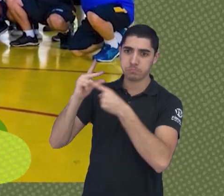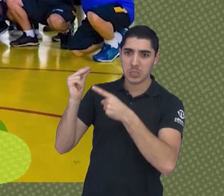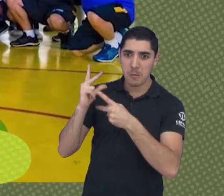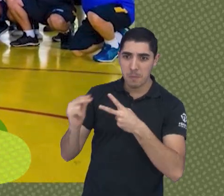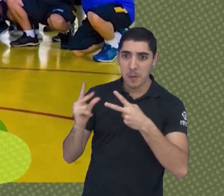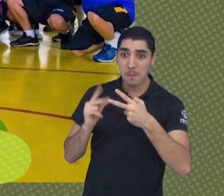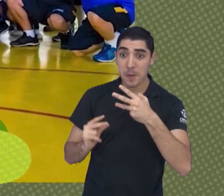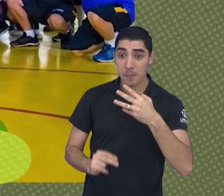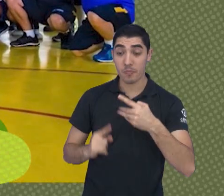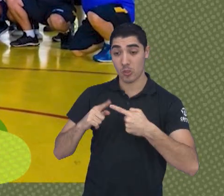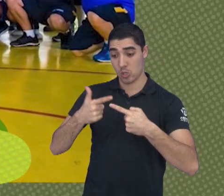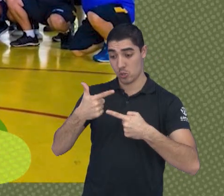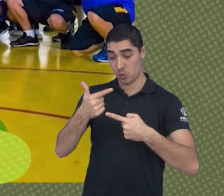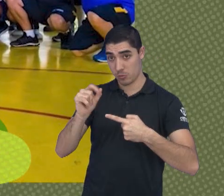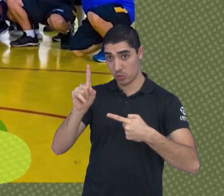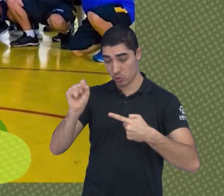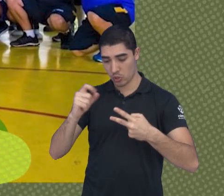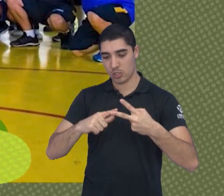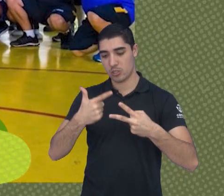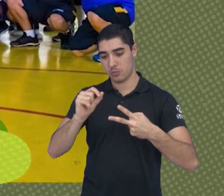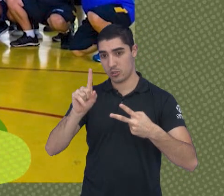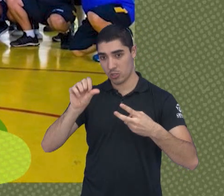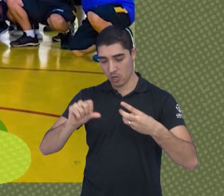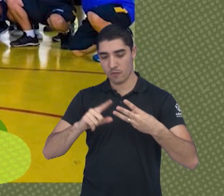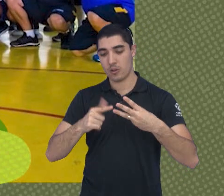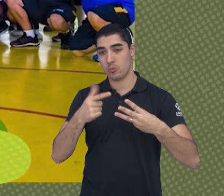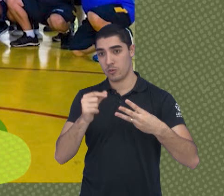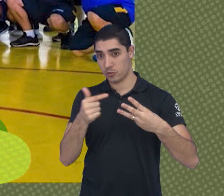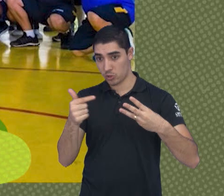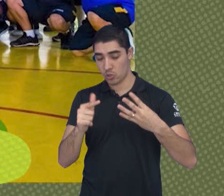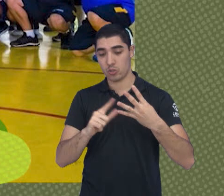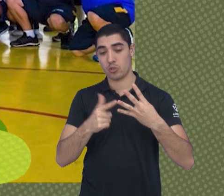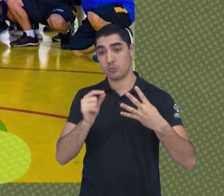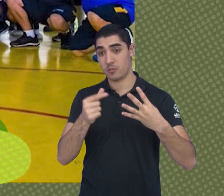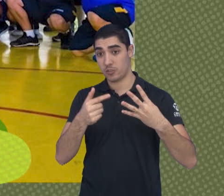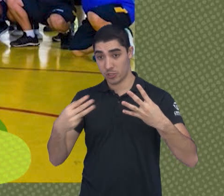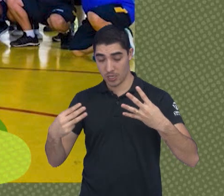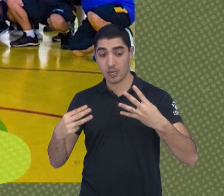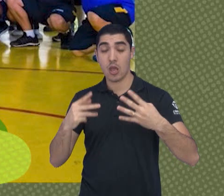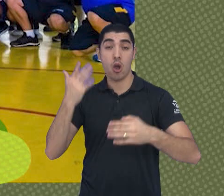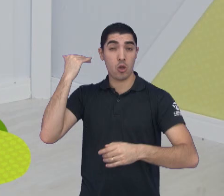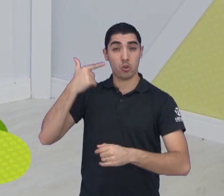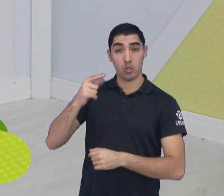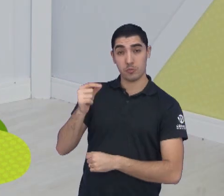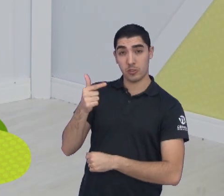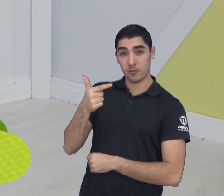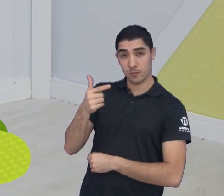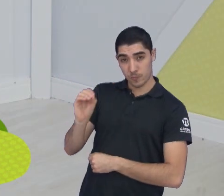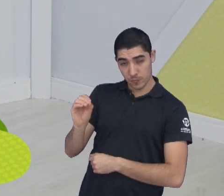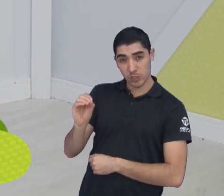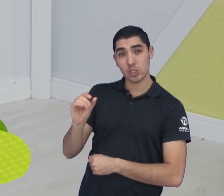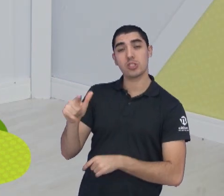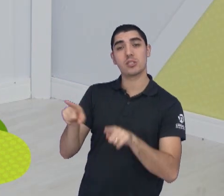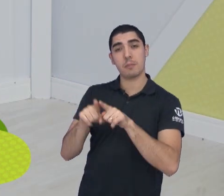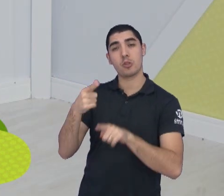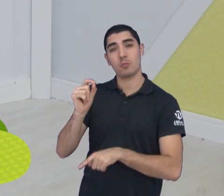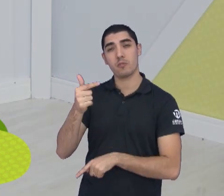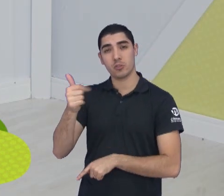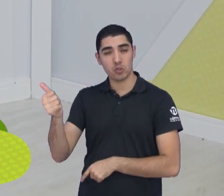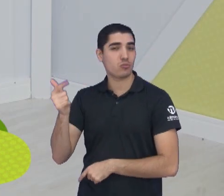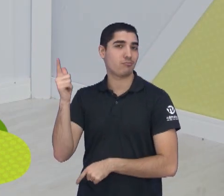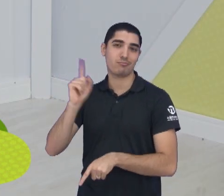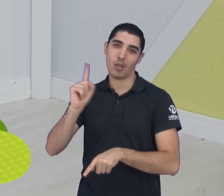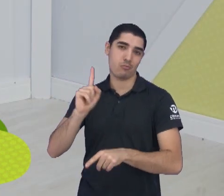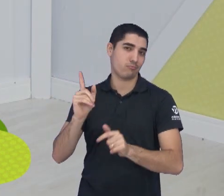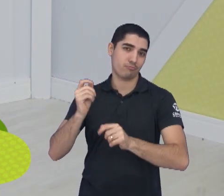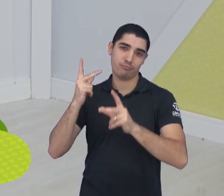regional, 2018, 19, 22 e 23, lembrando que 2020 e 21 não teve competição por conta da pandemia de Covid-19.